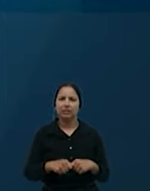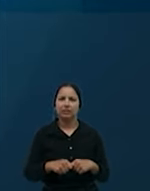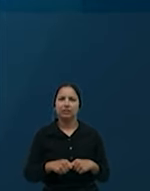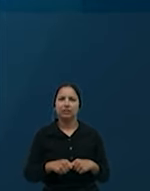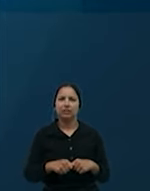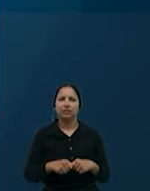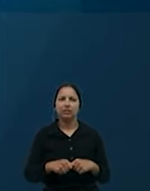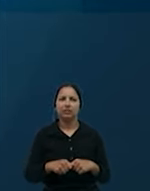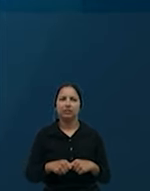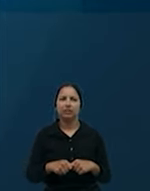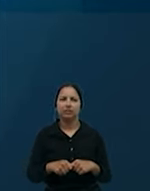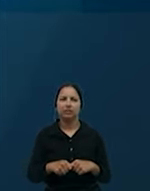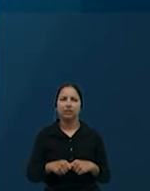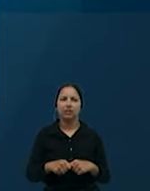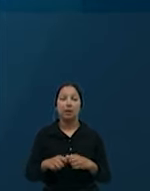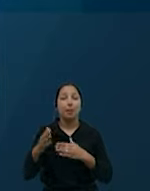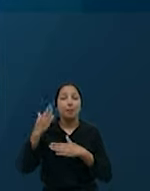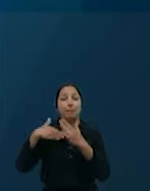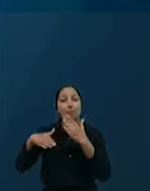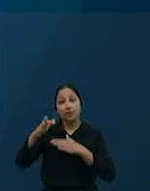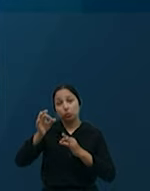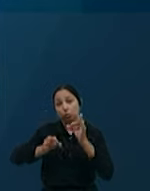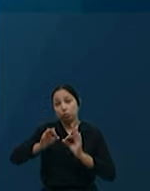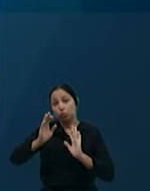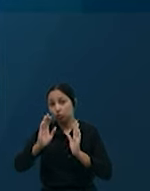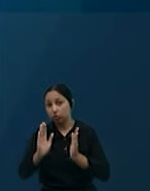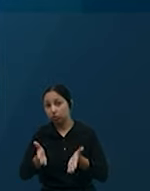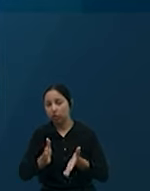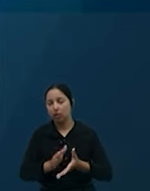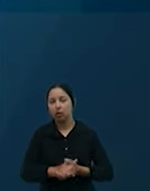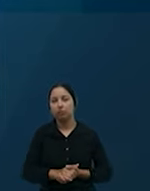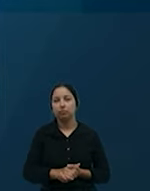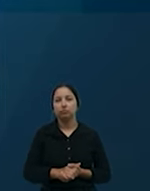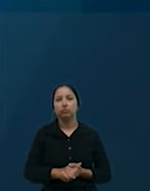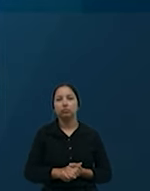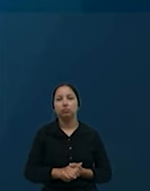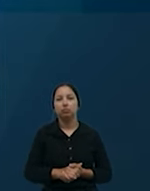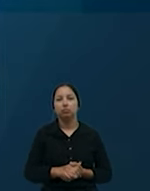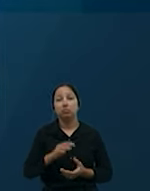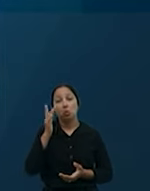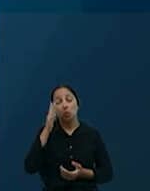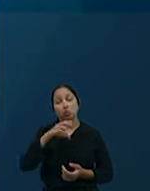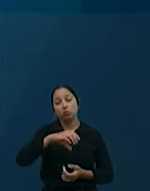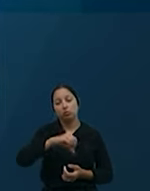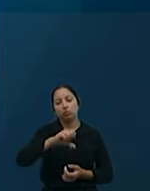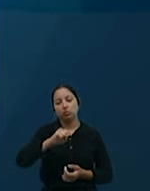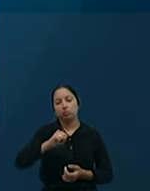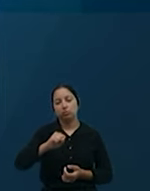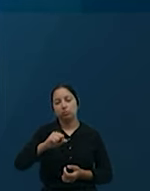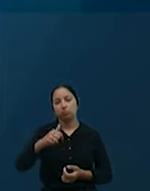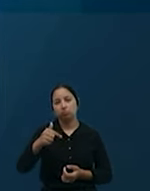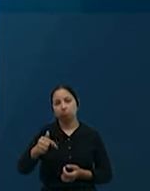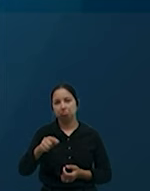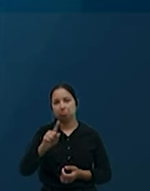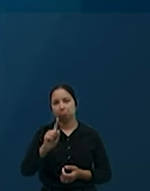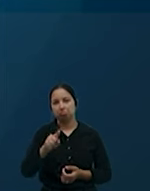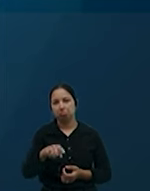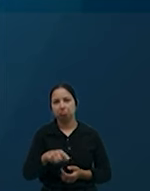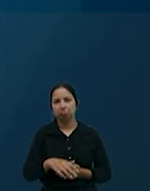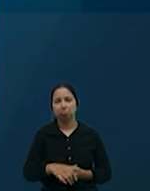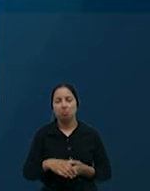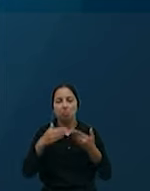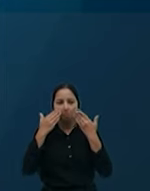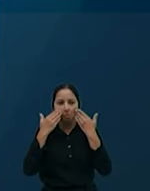precedente, da observância aos precedentes qualificados, obrigatórios, e acho que o 987 é uma expressão,